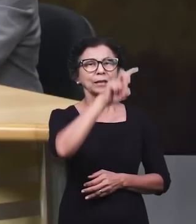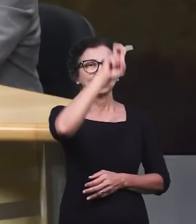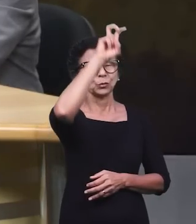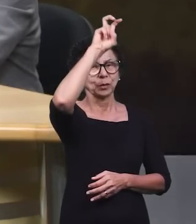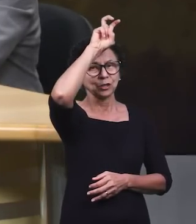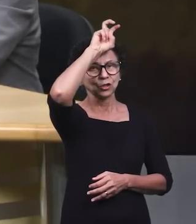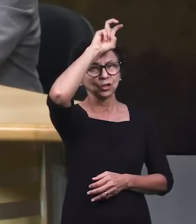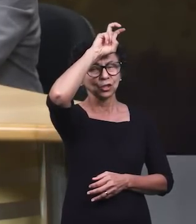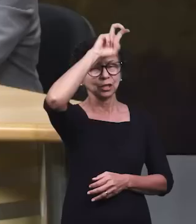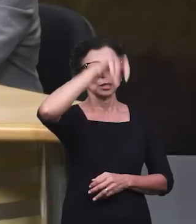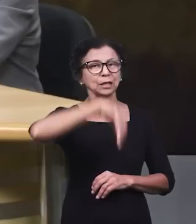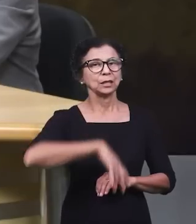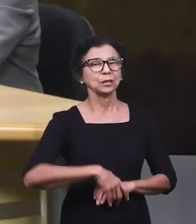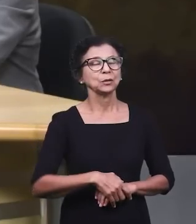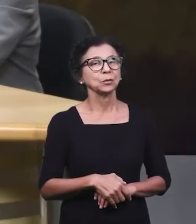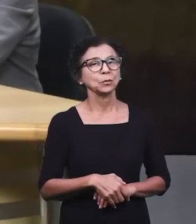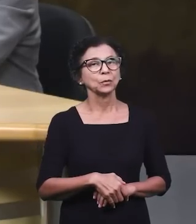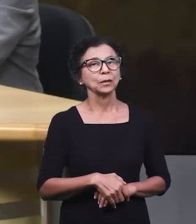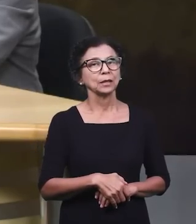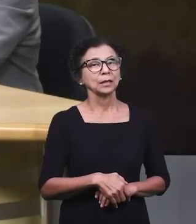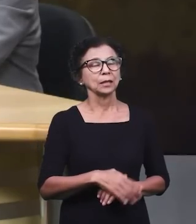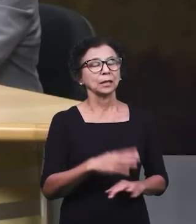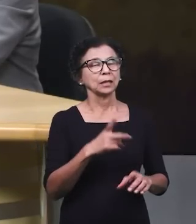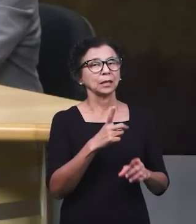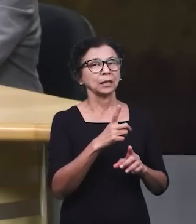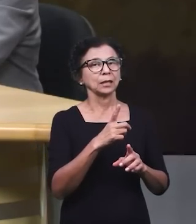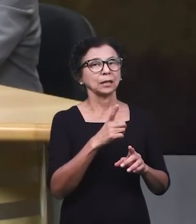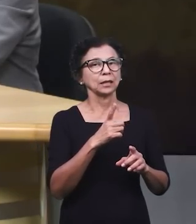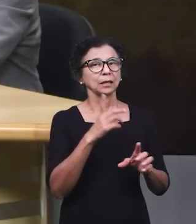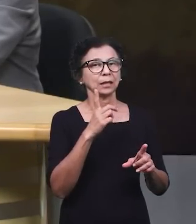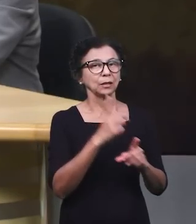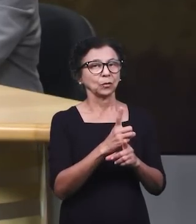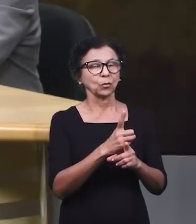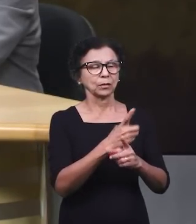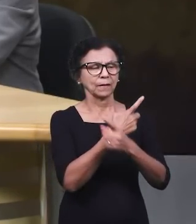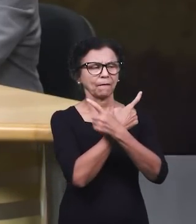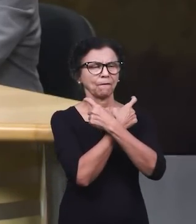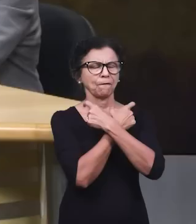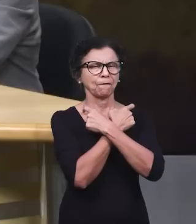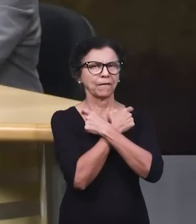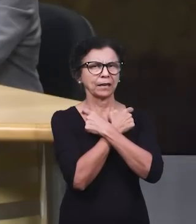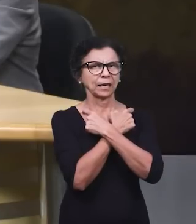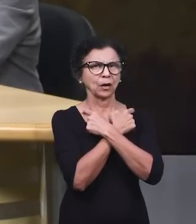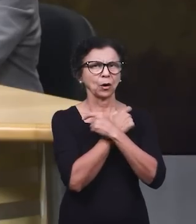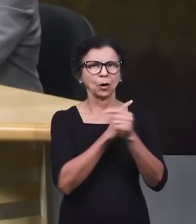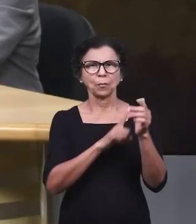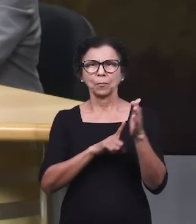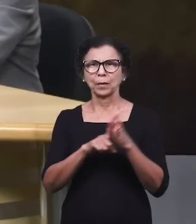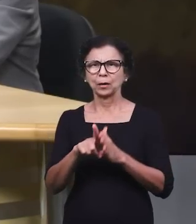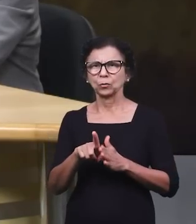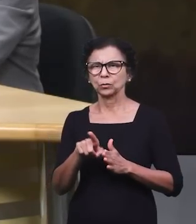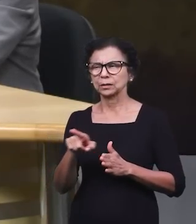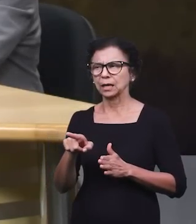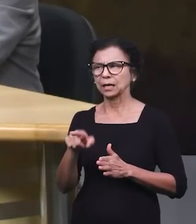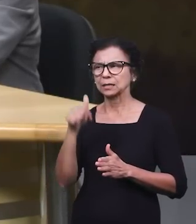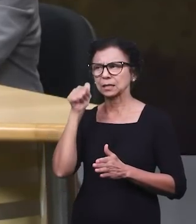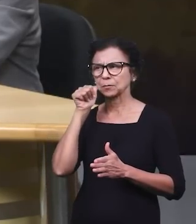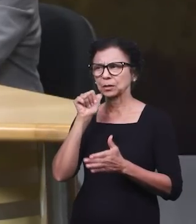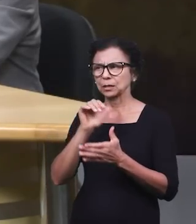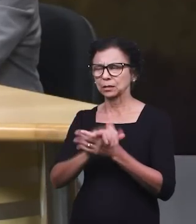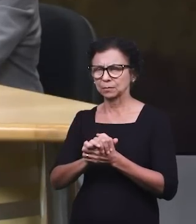esposa dele. Fala, minha irmã mentiu. Uhum. E depois a situação até se complicou um pouco. Depois, quando o Faraó descobriu,